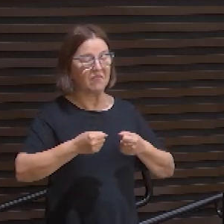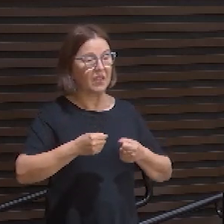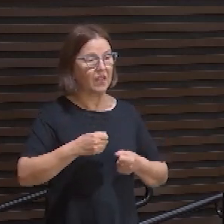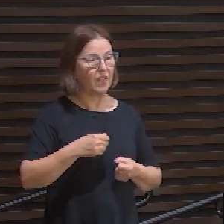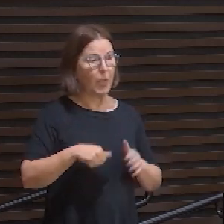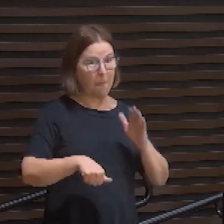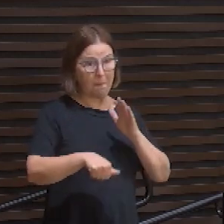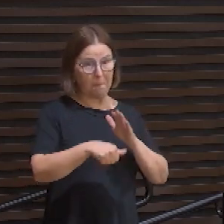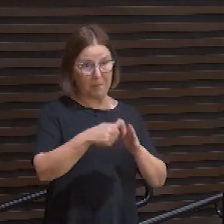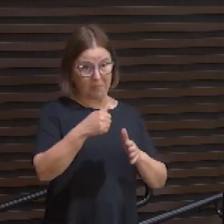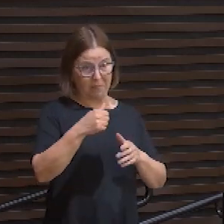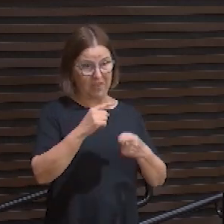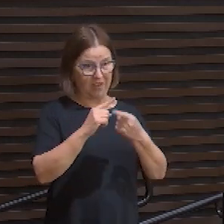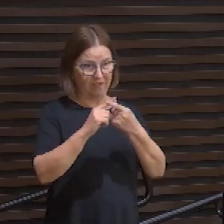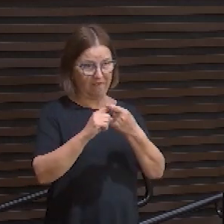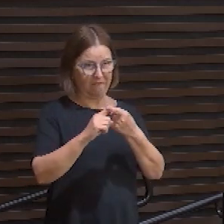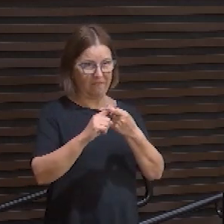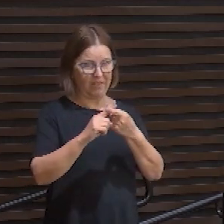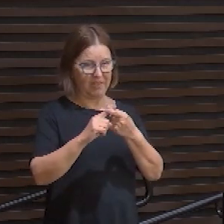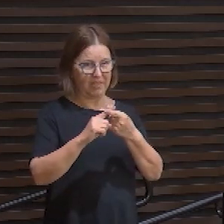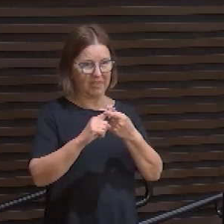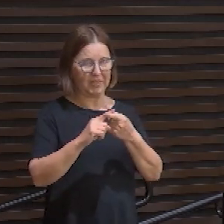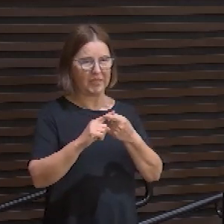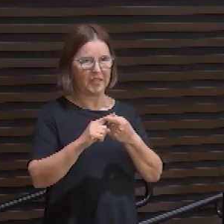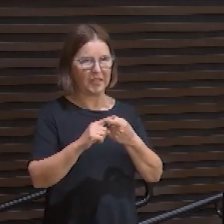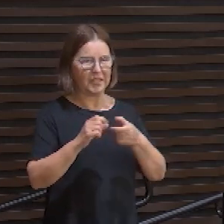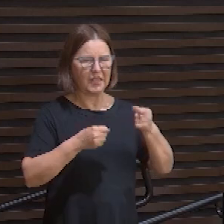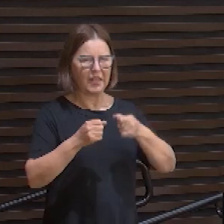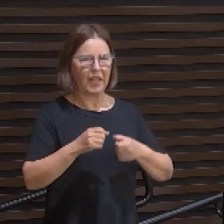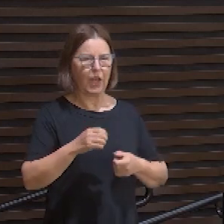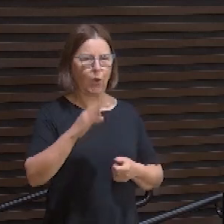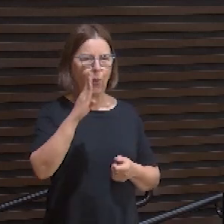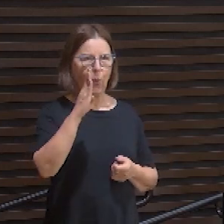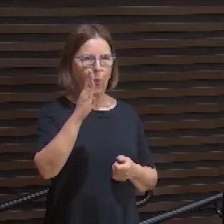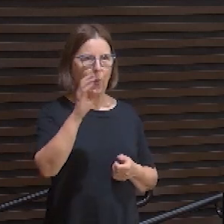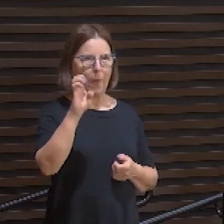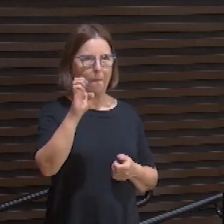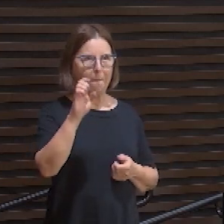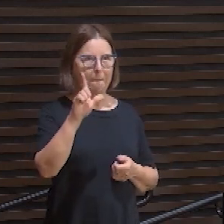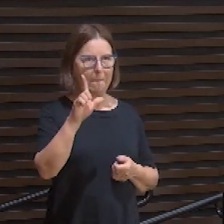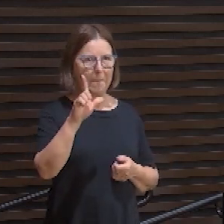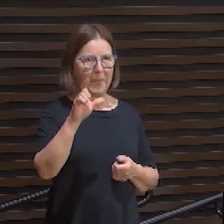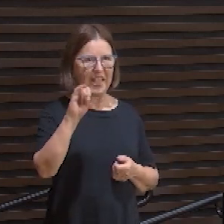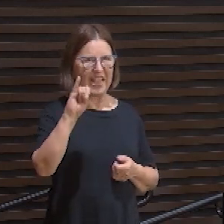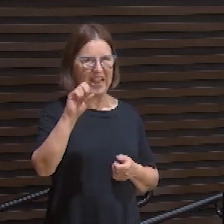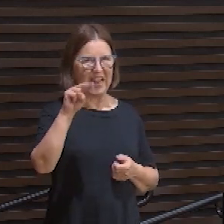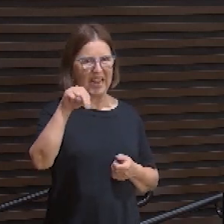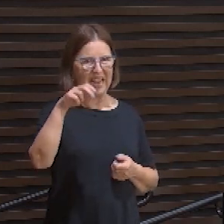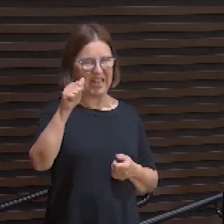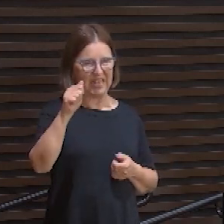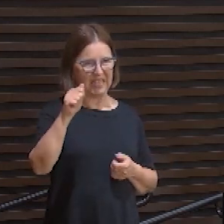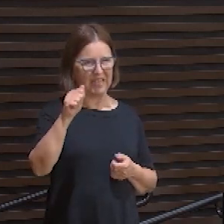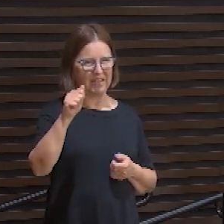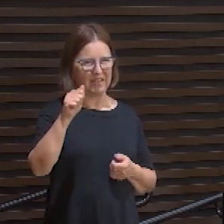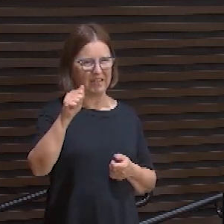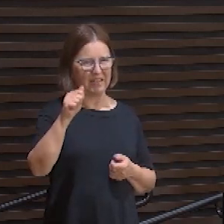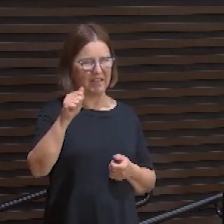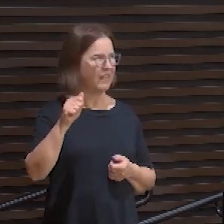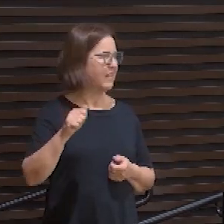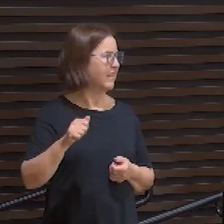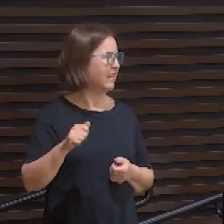que a gente foi numa Belina 1, você imagina, aquela